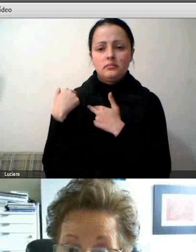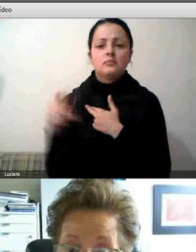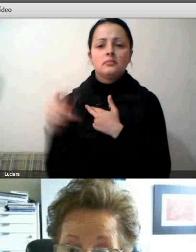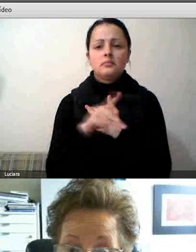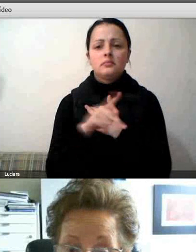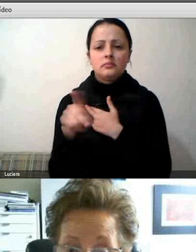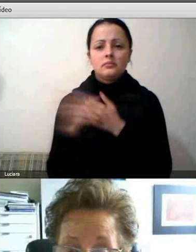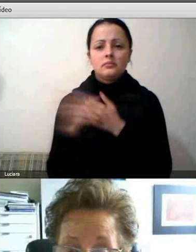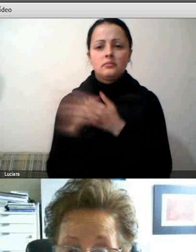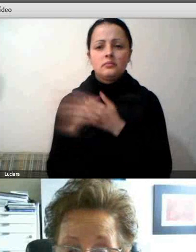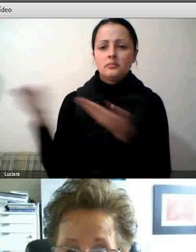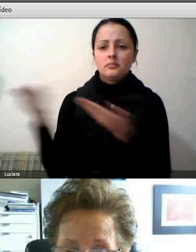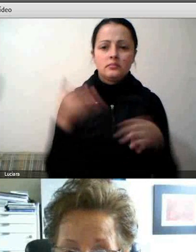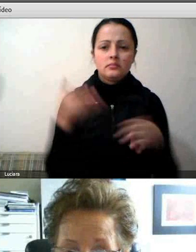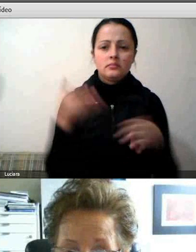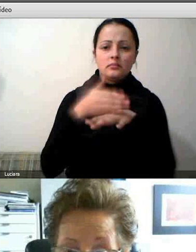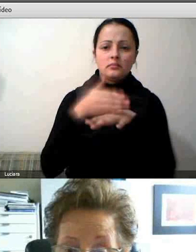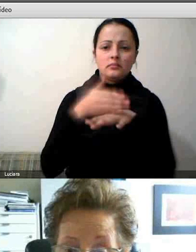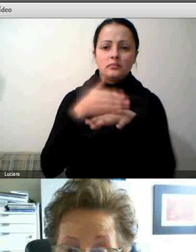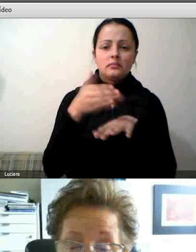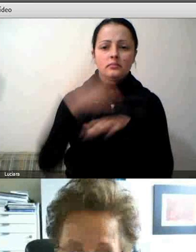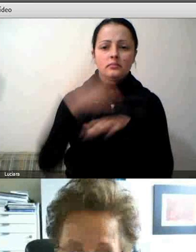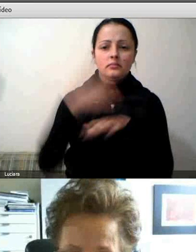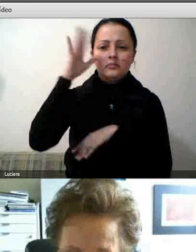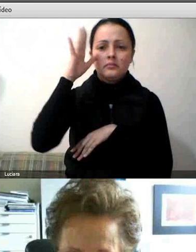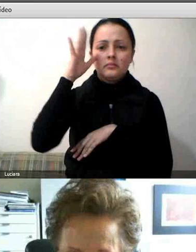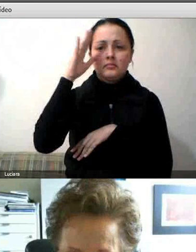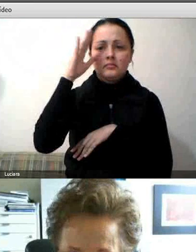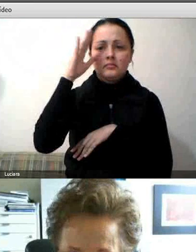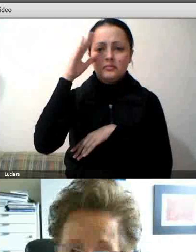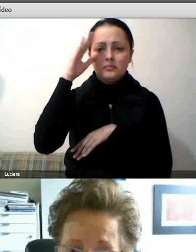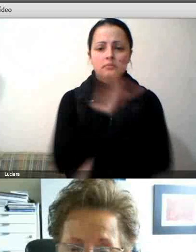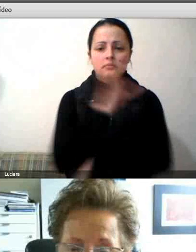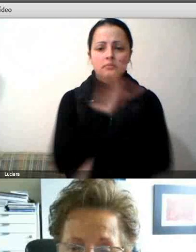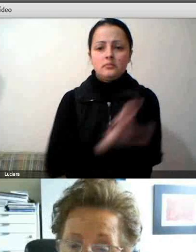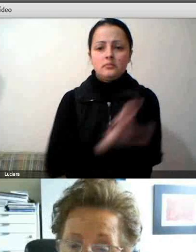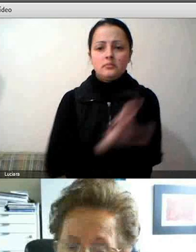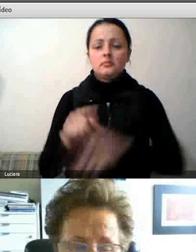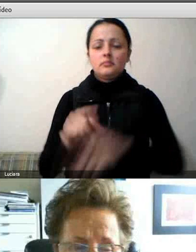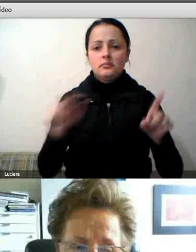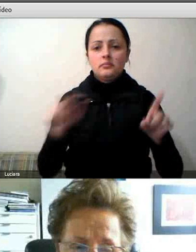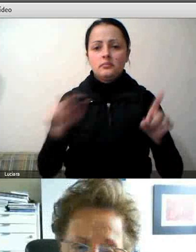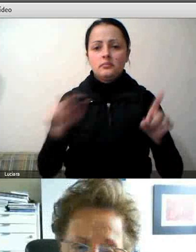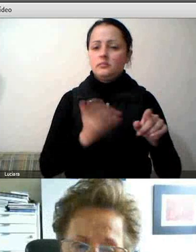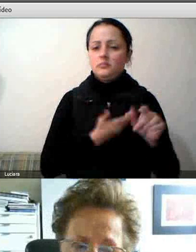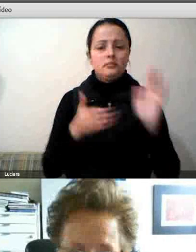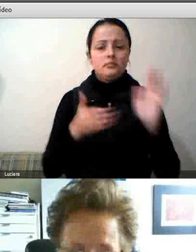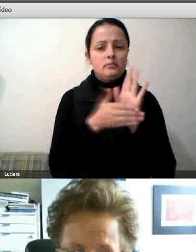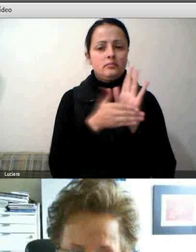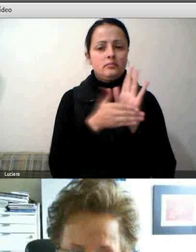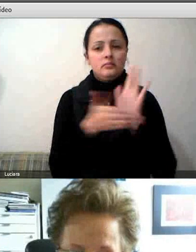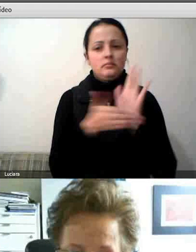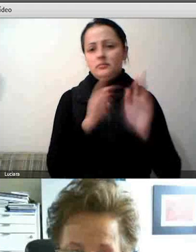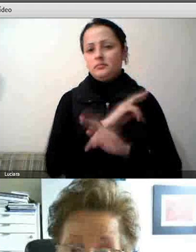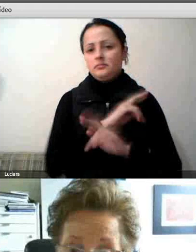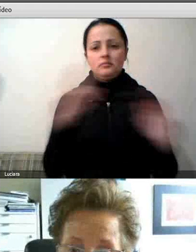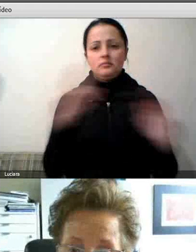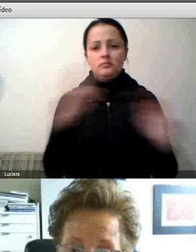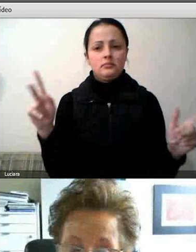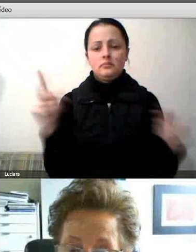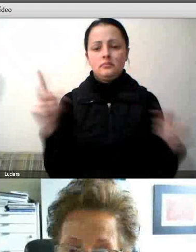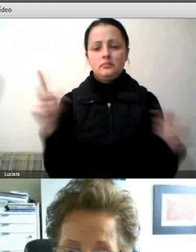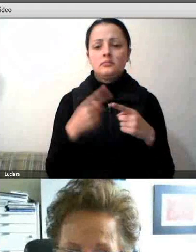os professores são convidados e vêm assistir cursos do NTE. A nossa proposta é completamente diferente,